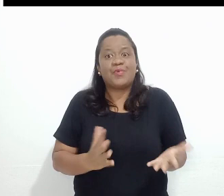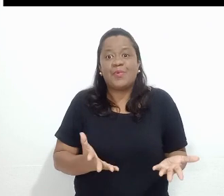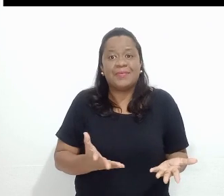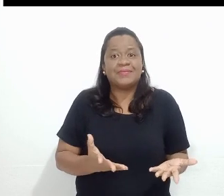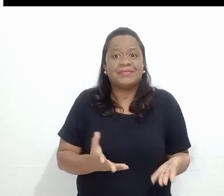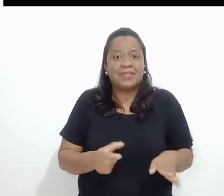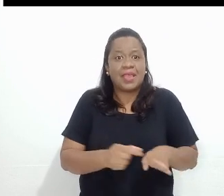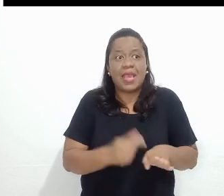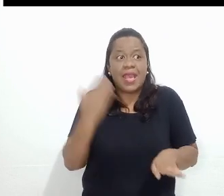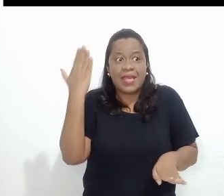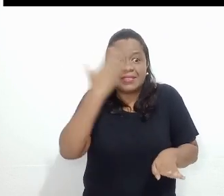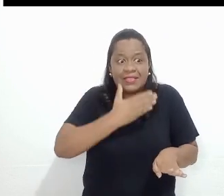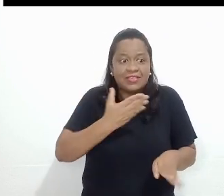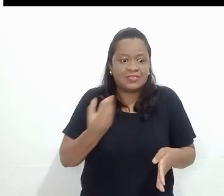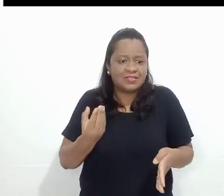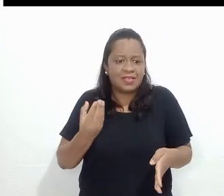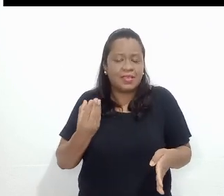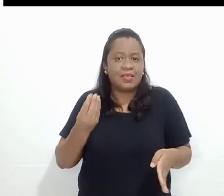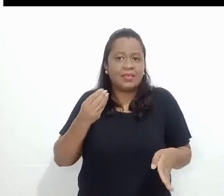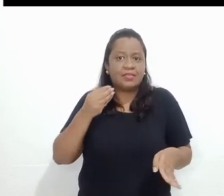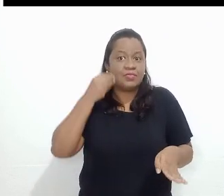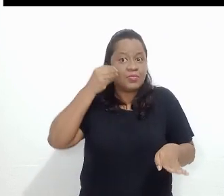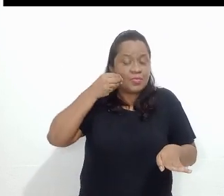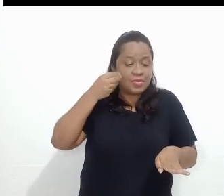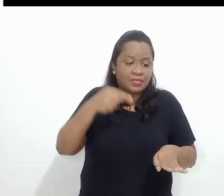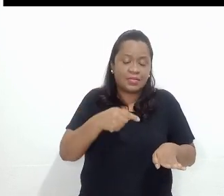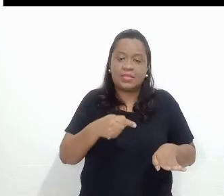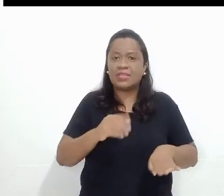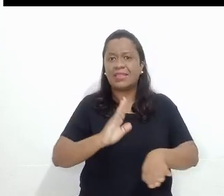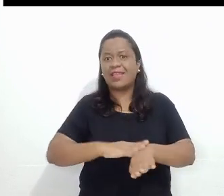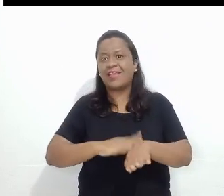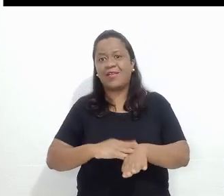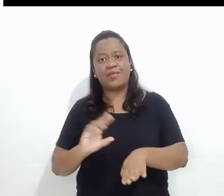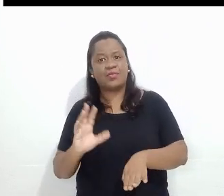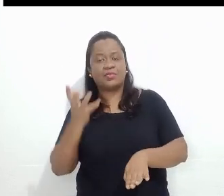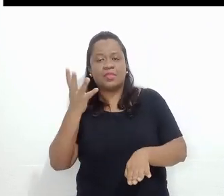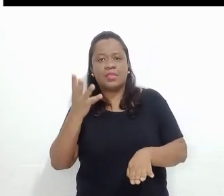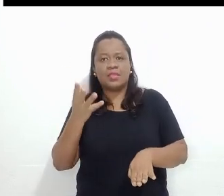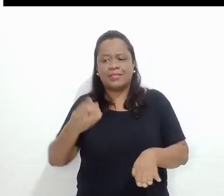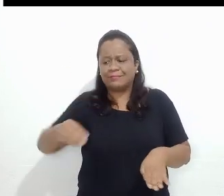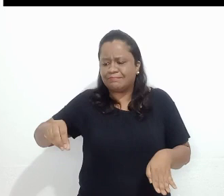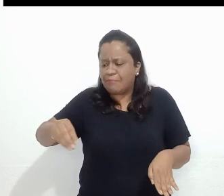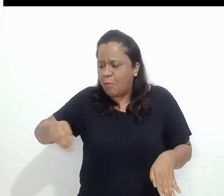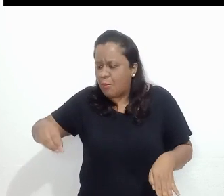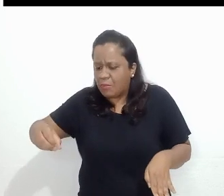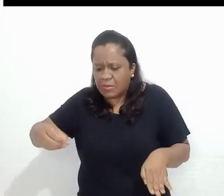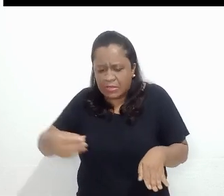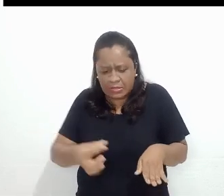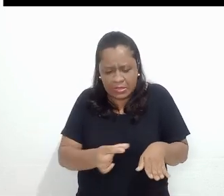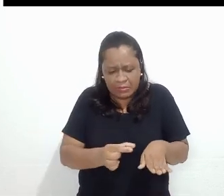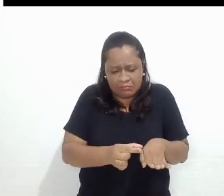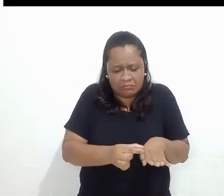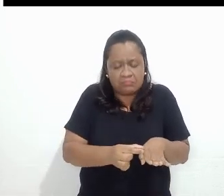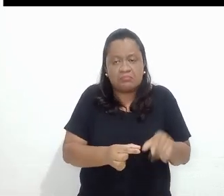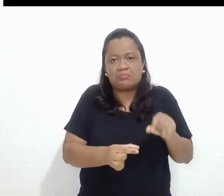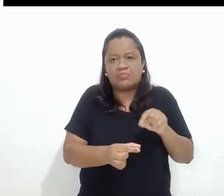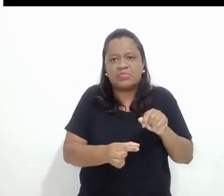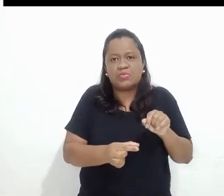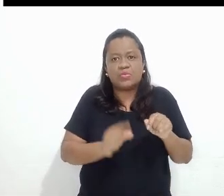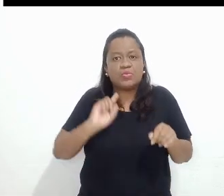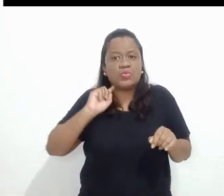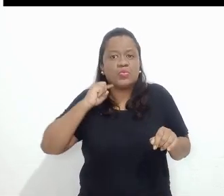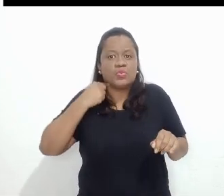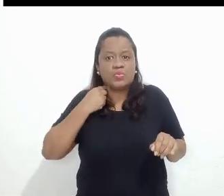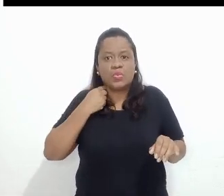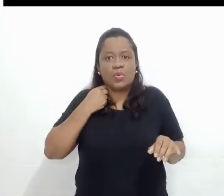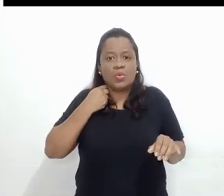tudo isso antes. Às vezes na hora acontece alguma coisa, às vezes uma poeirinha que cai, uma coisa ali que sujou, que